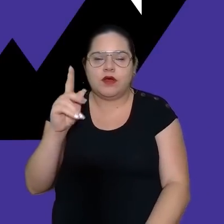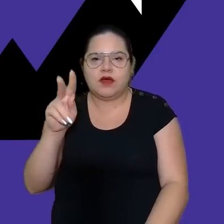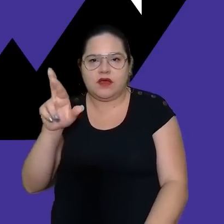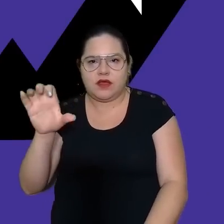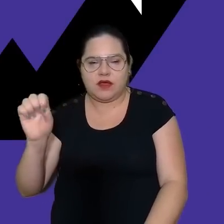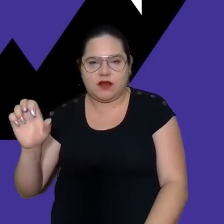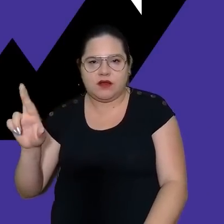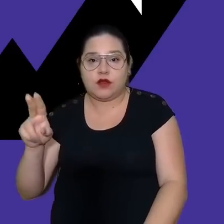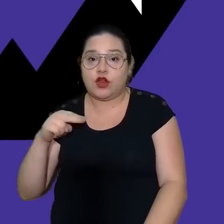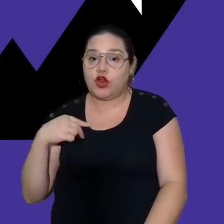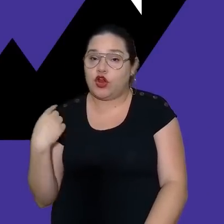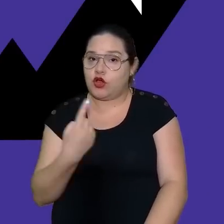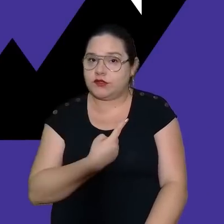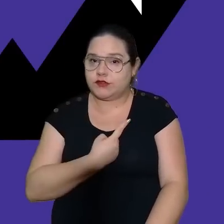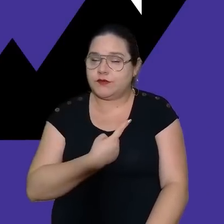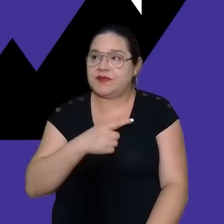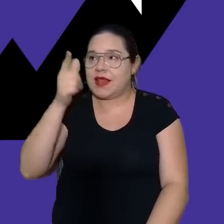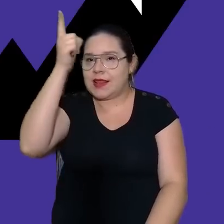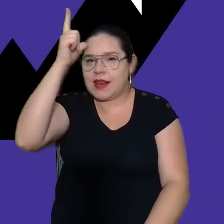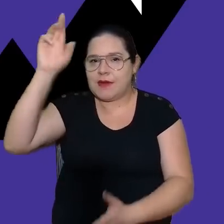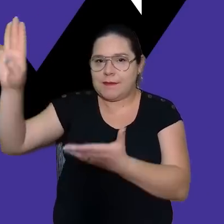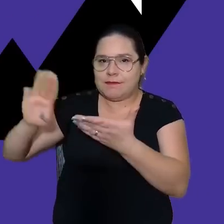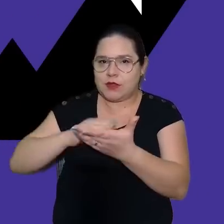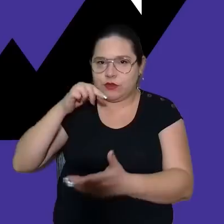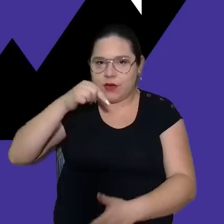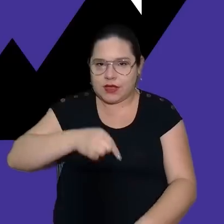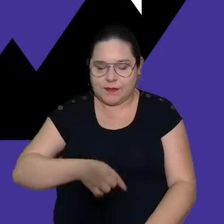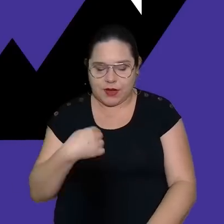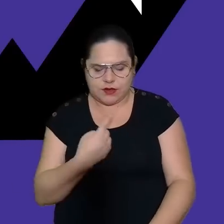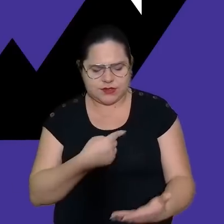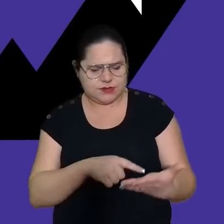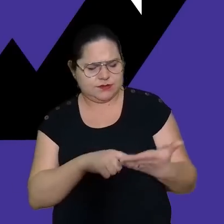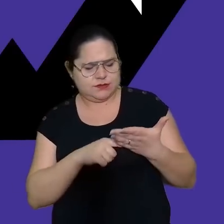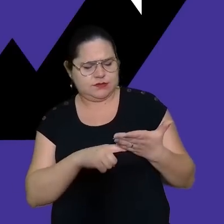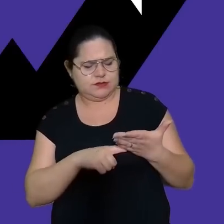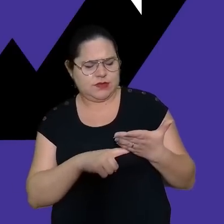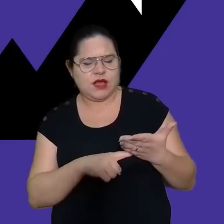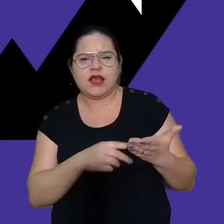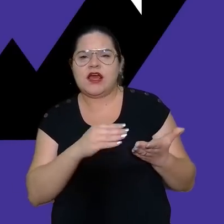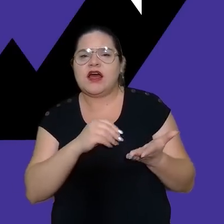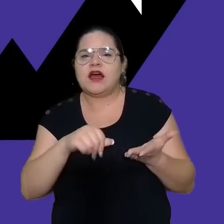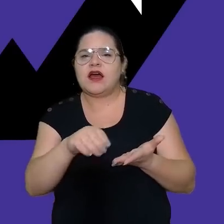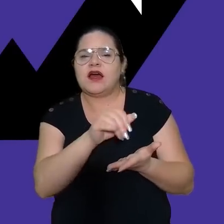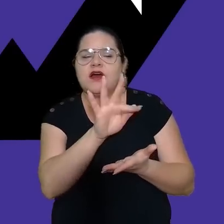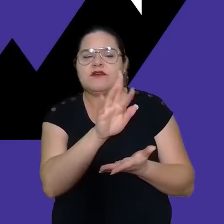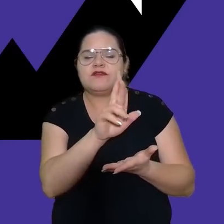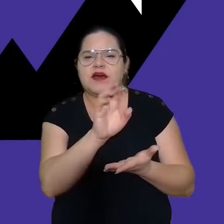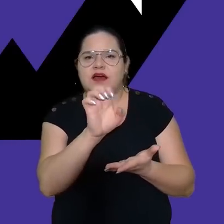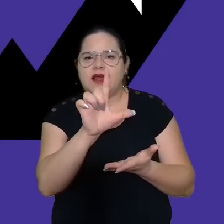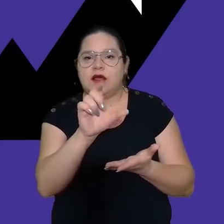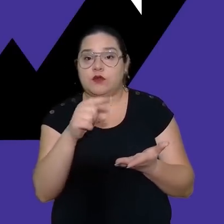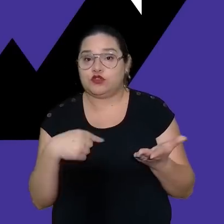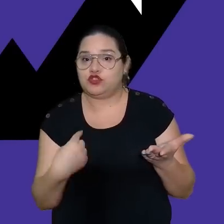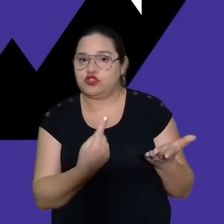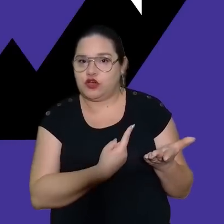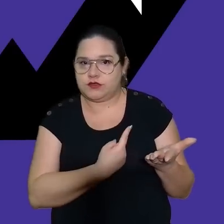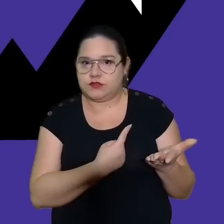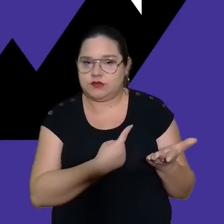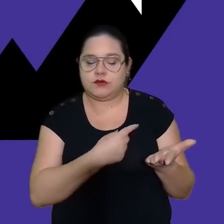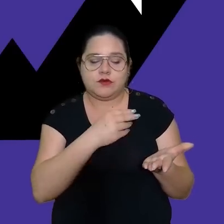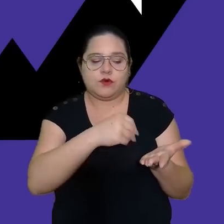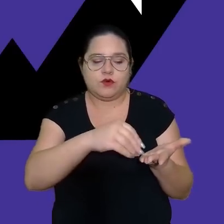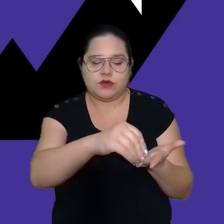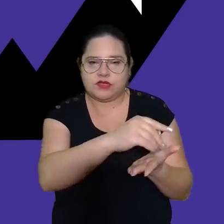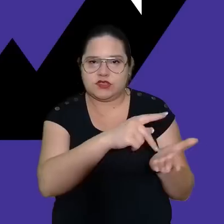mandou para a Coamo aqui, onde eles posicionavam um farelo nosso, que dizia que é de origem da